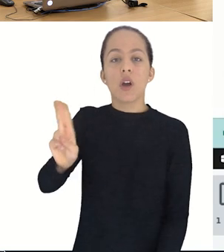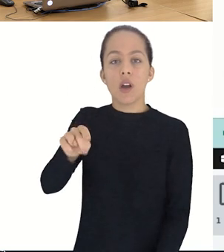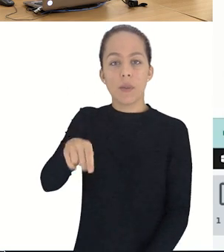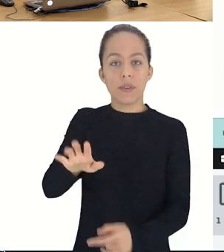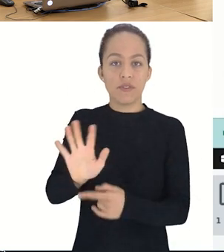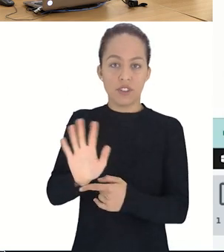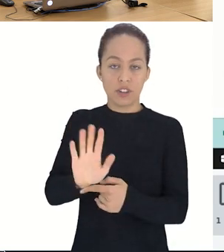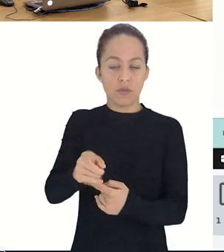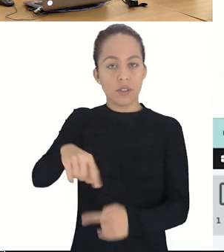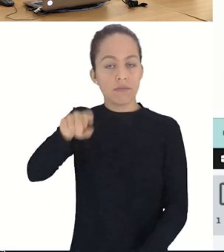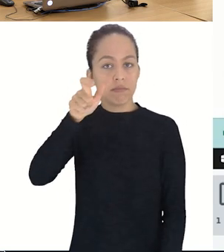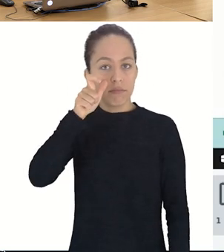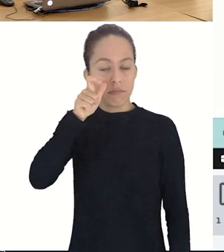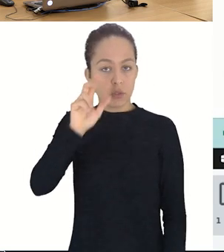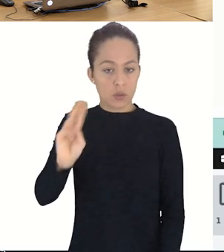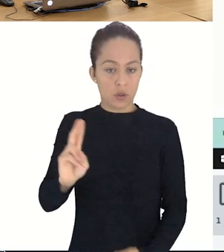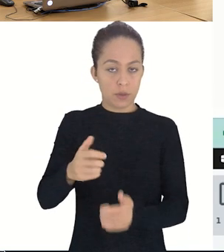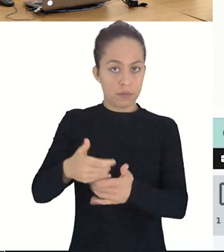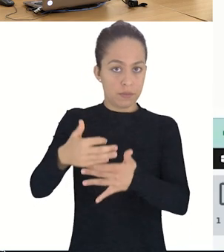vídeo.